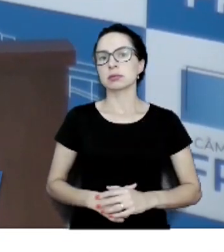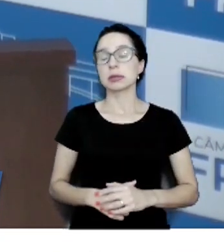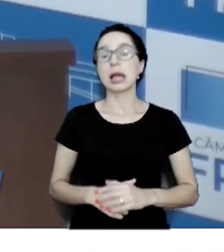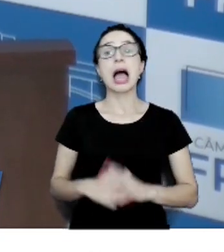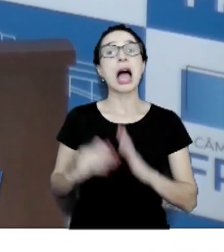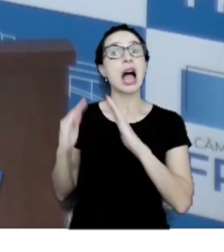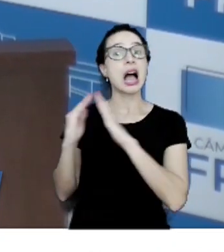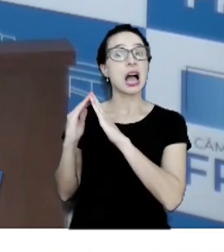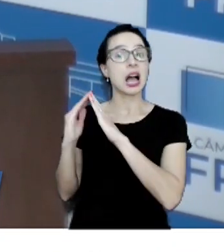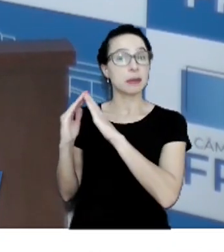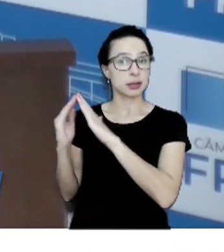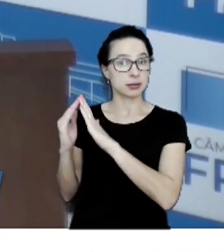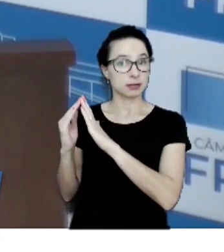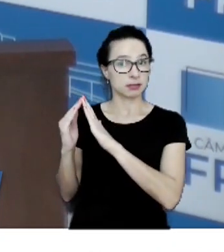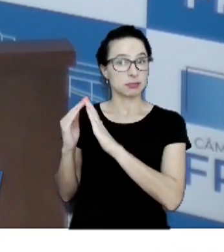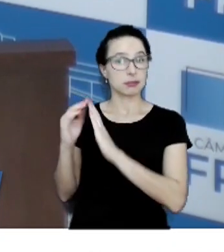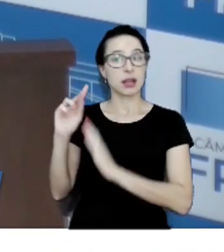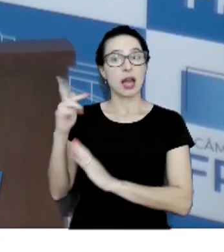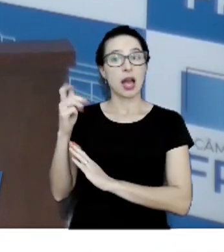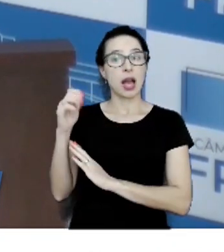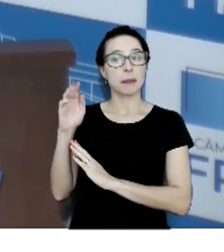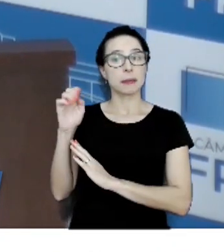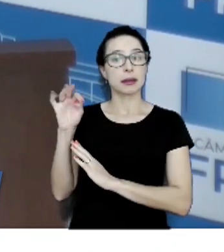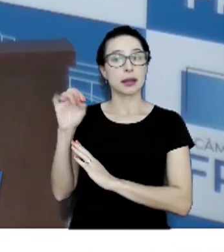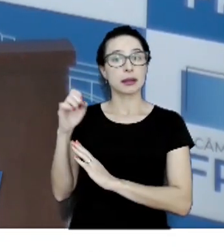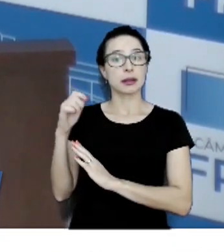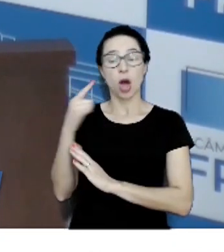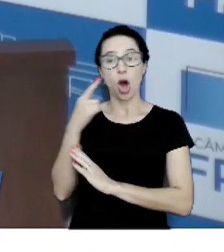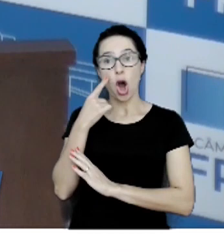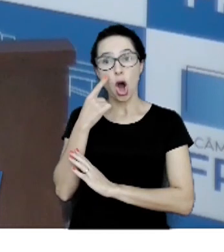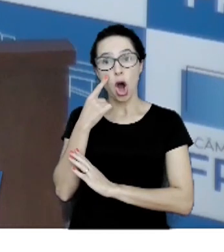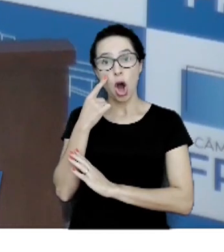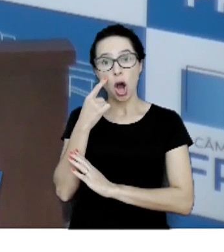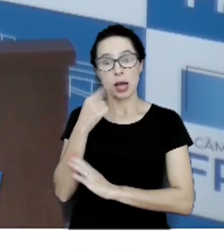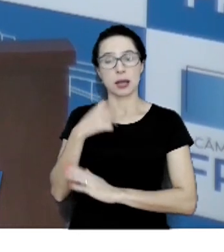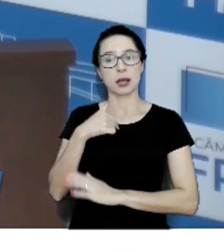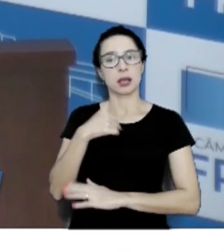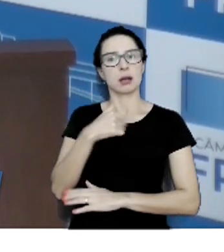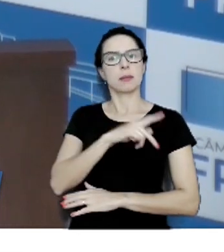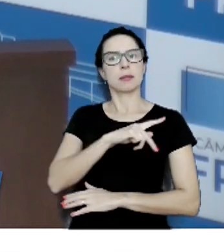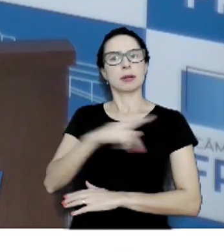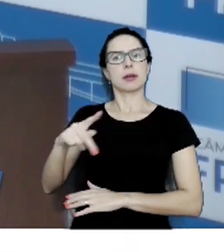Habitação. Olha só, eu fui presidente da PROAB.